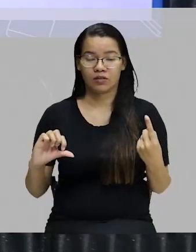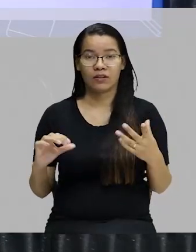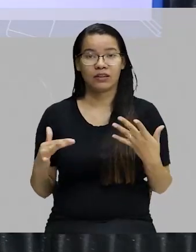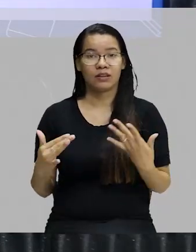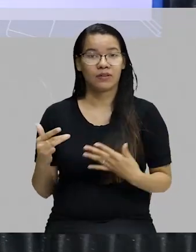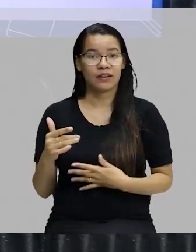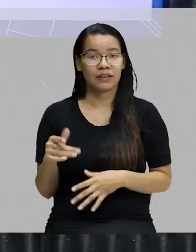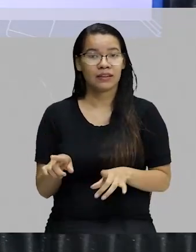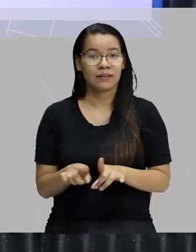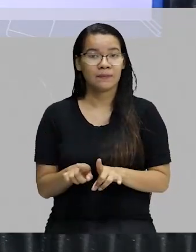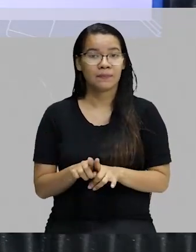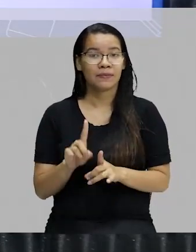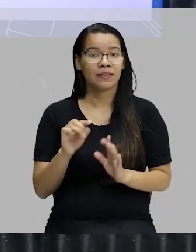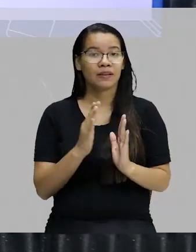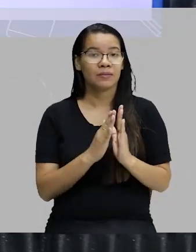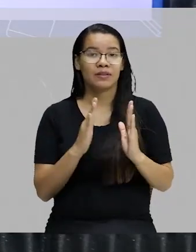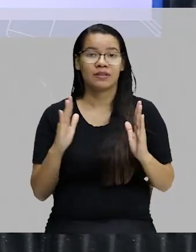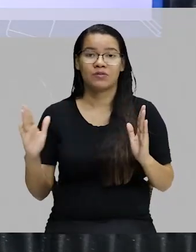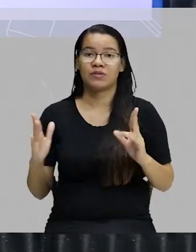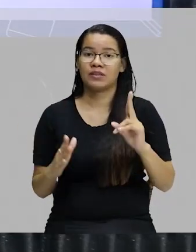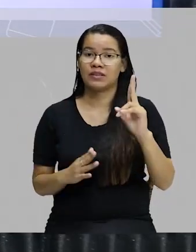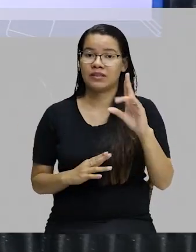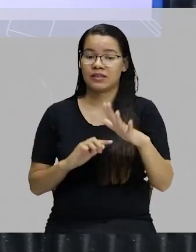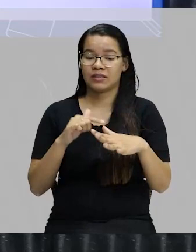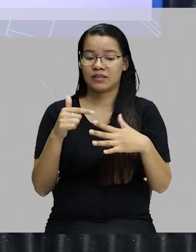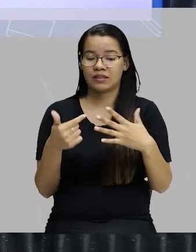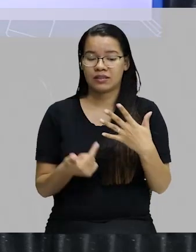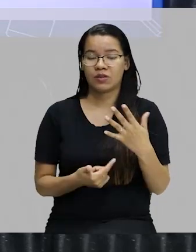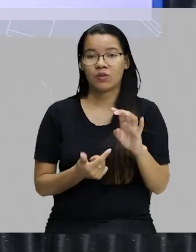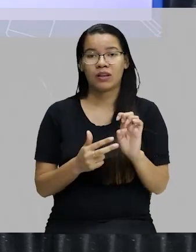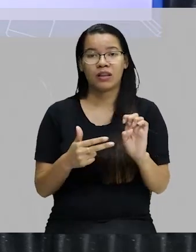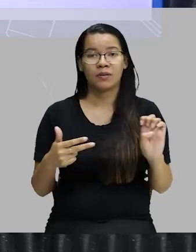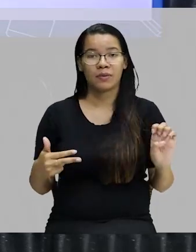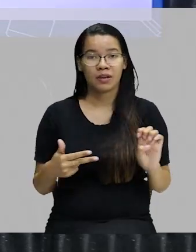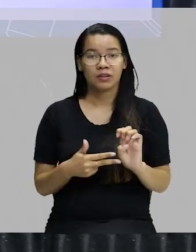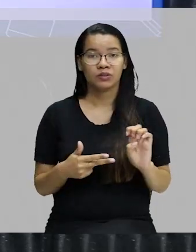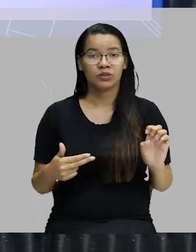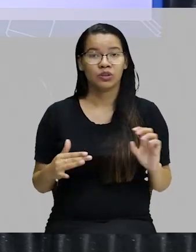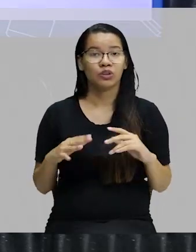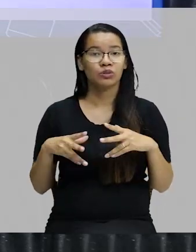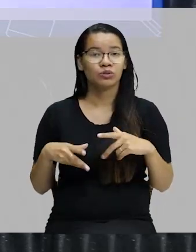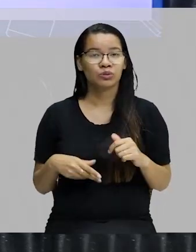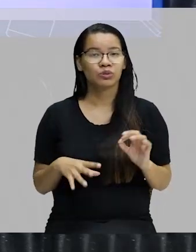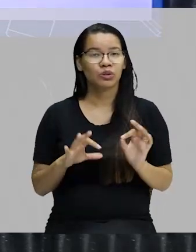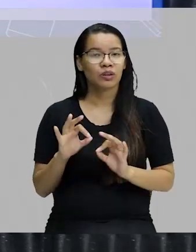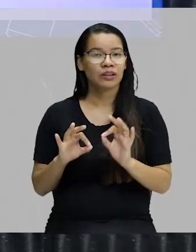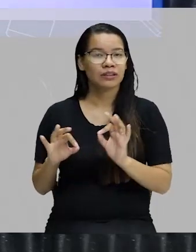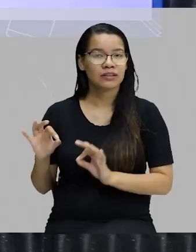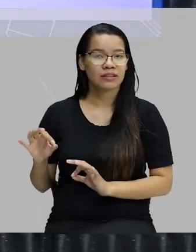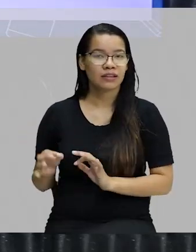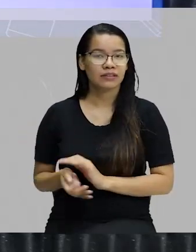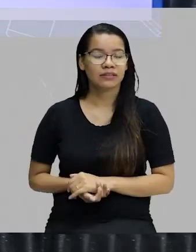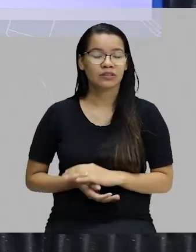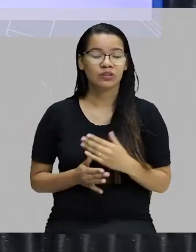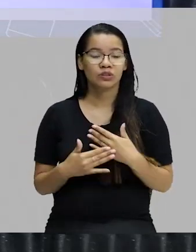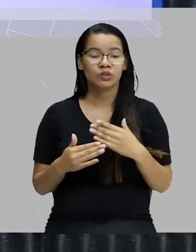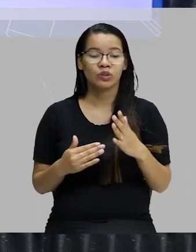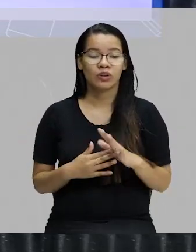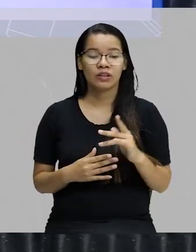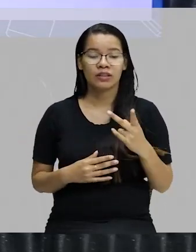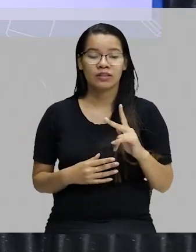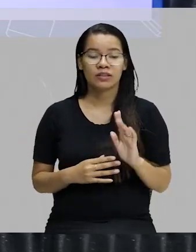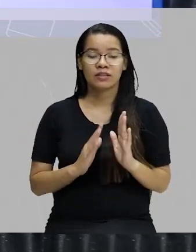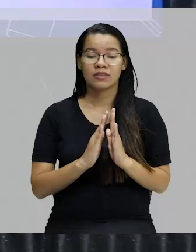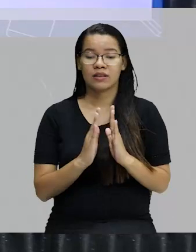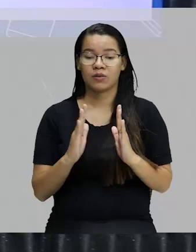também uma sequência composta de 5 elementos, tá? E tudo organizadinho aí, sequência finita. Todas essas sequências que foram